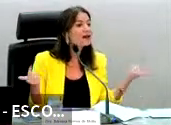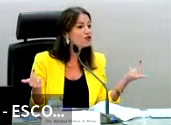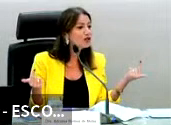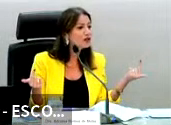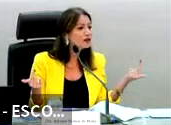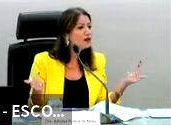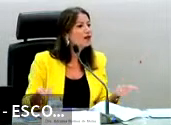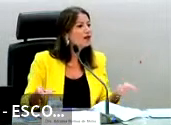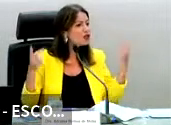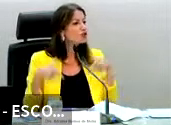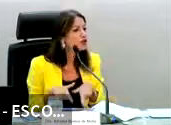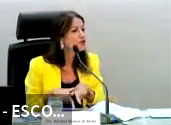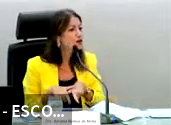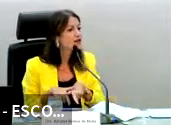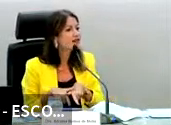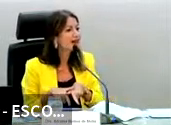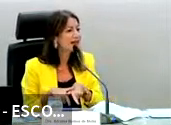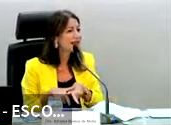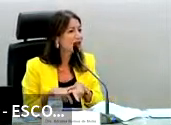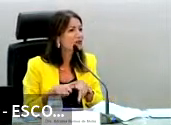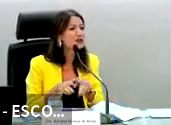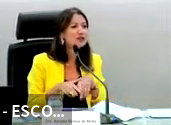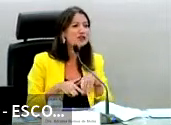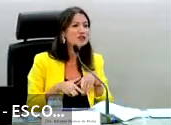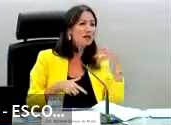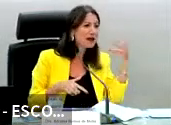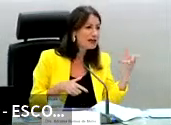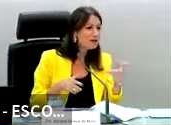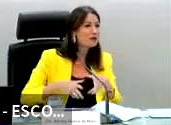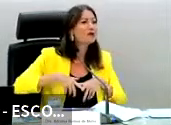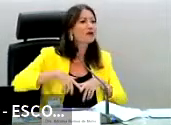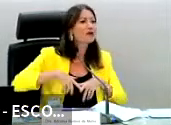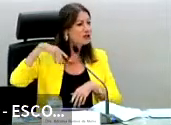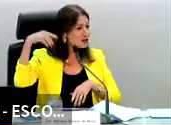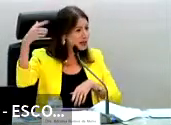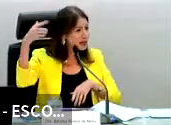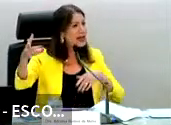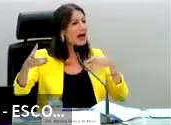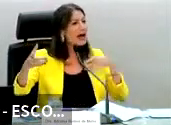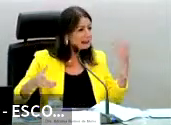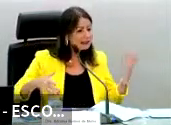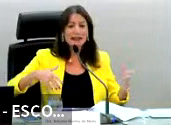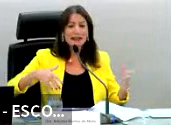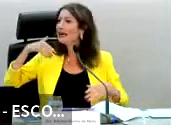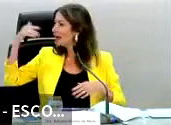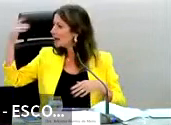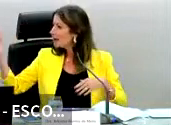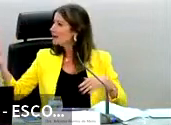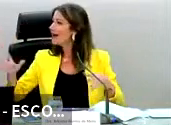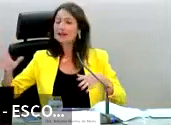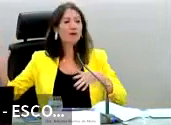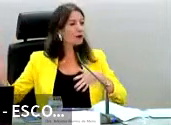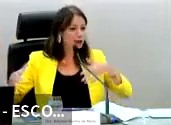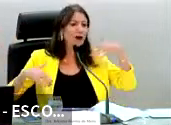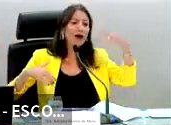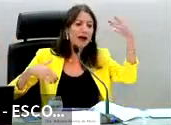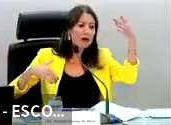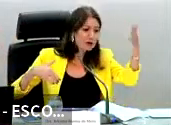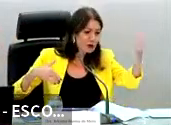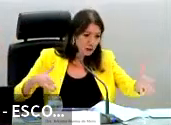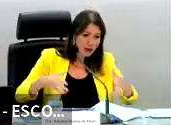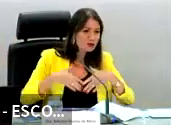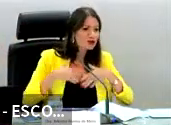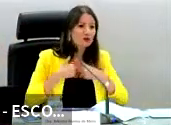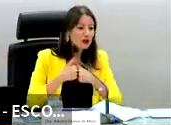América Latina que estudam a nossa realidade, porque a gente tem uma mania muito de ainda ler nada contra